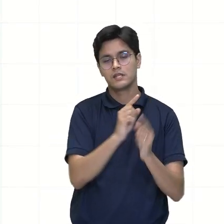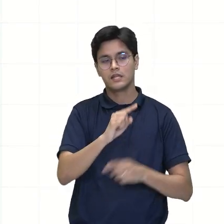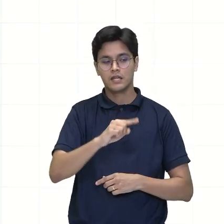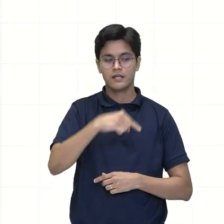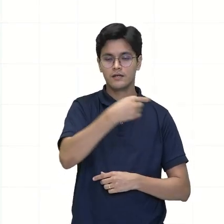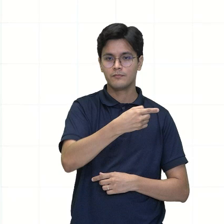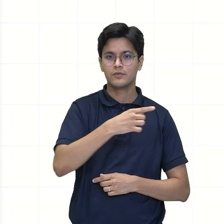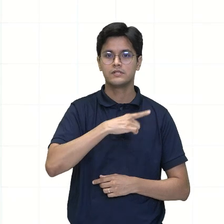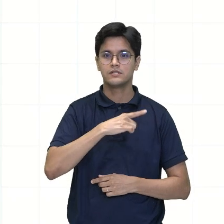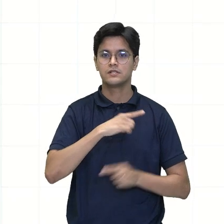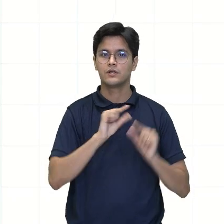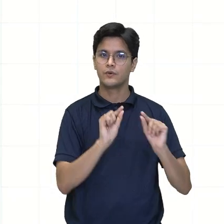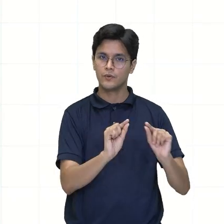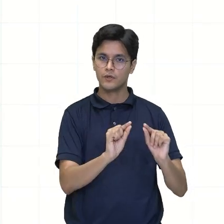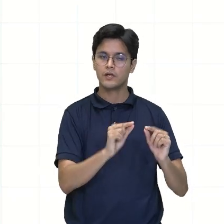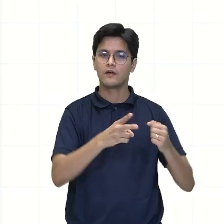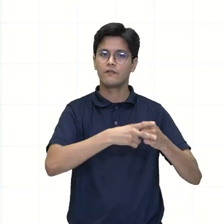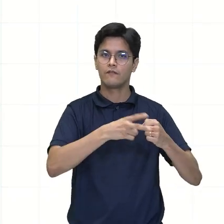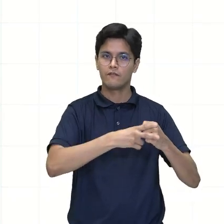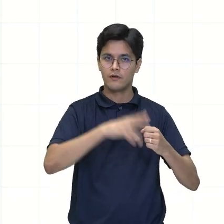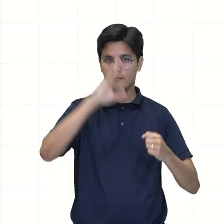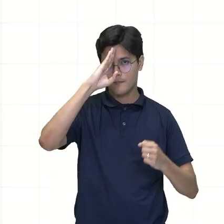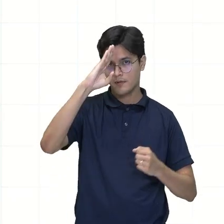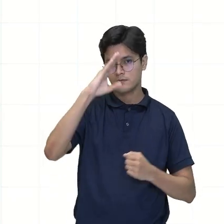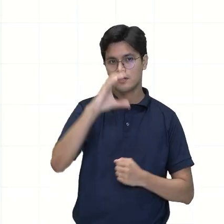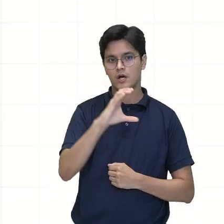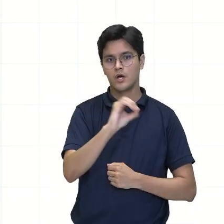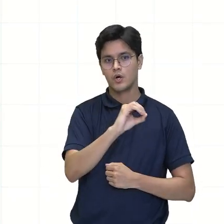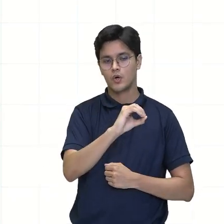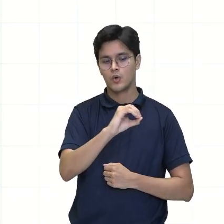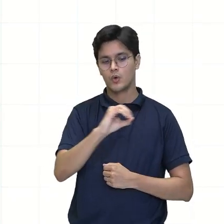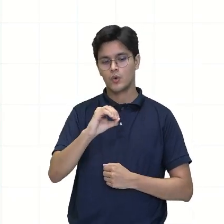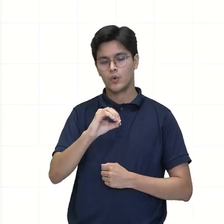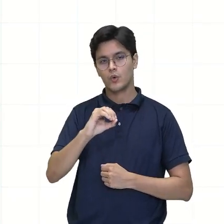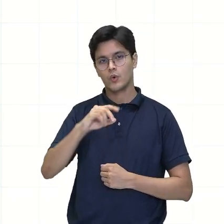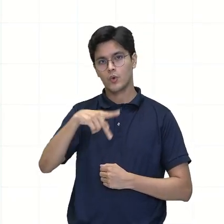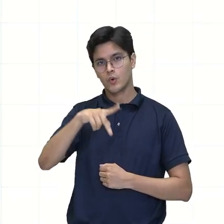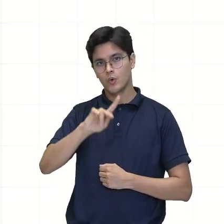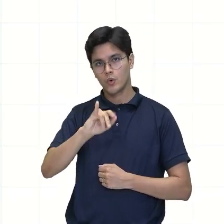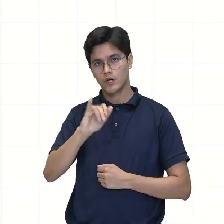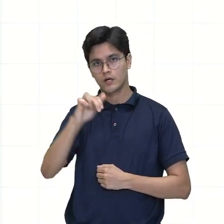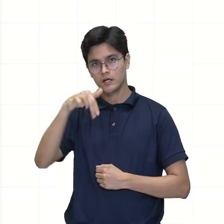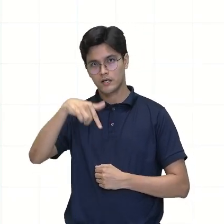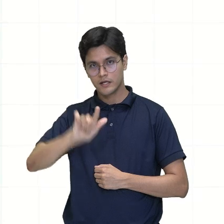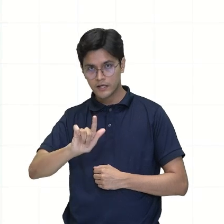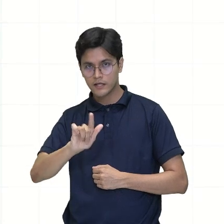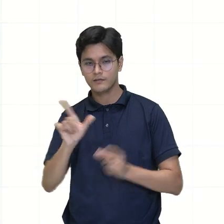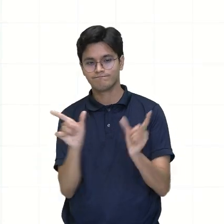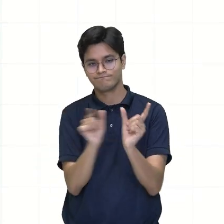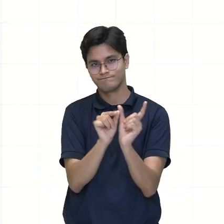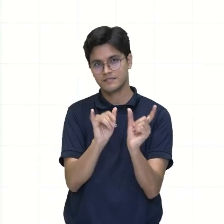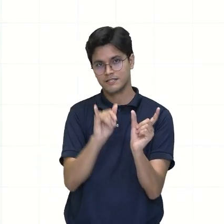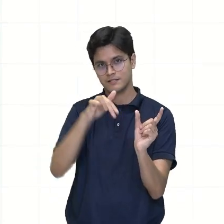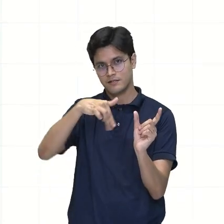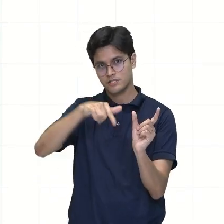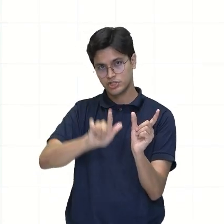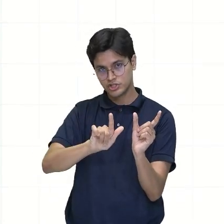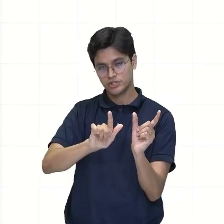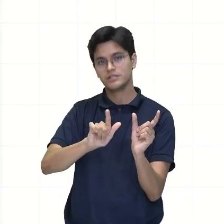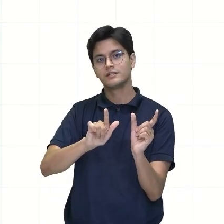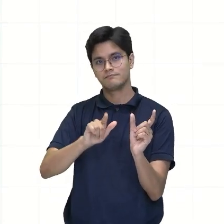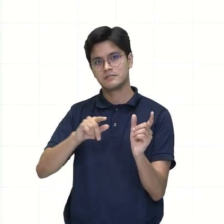nós temos o verbo principal, que é cook, e o verbo recebeu aí o ing. He's